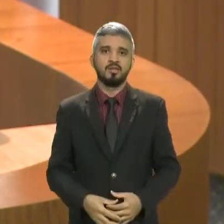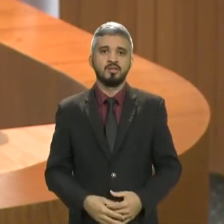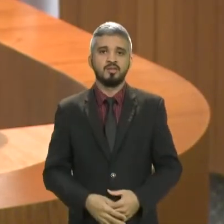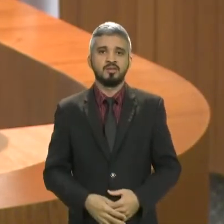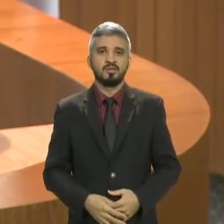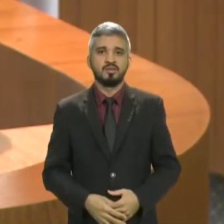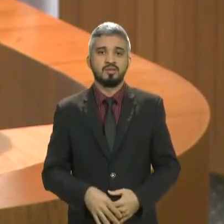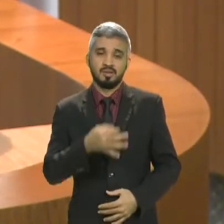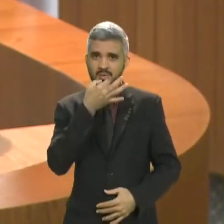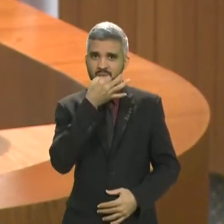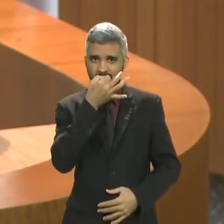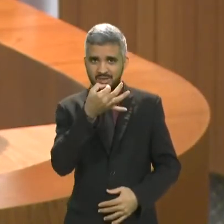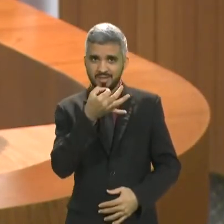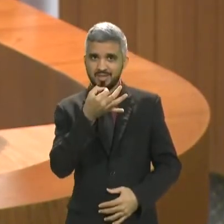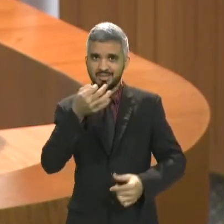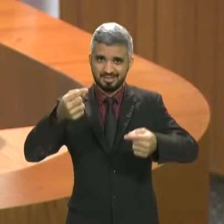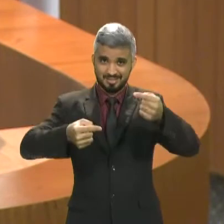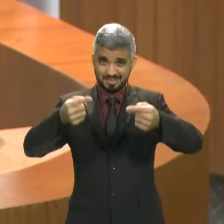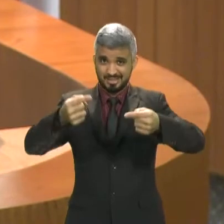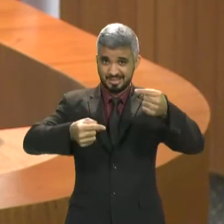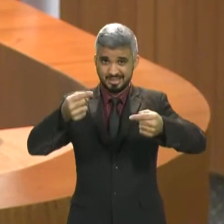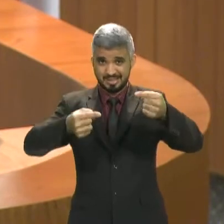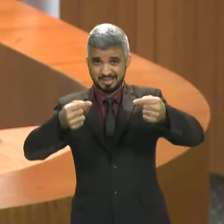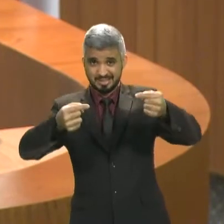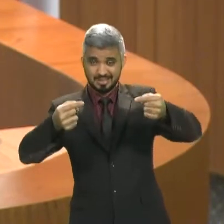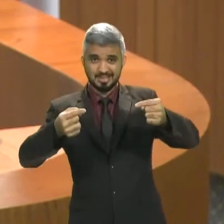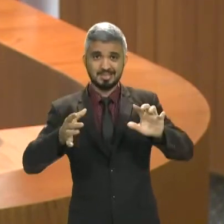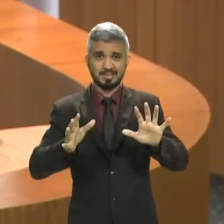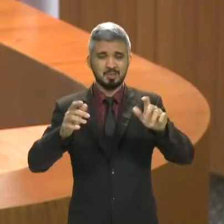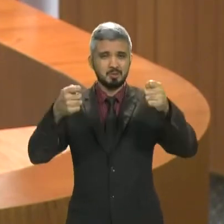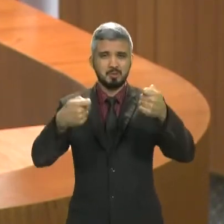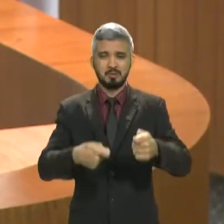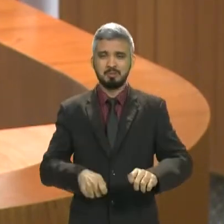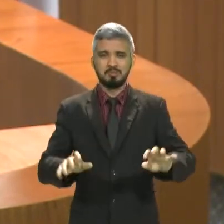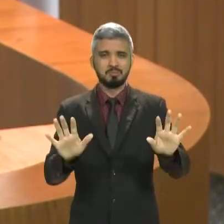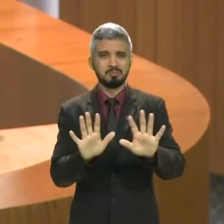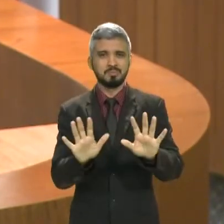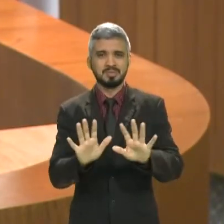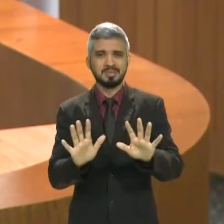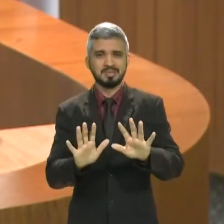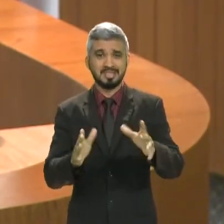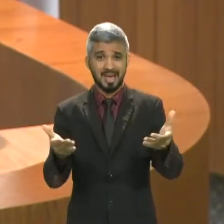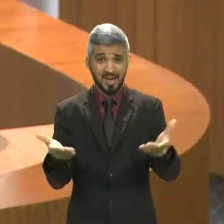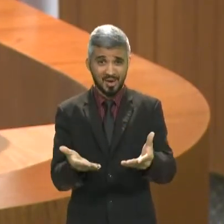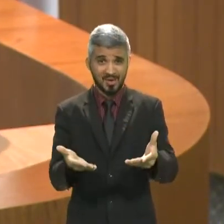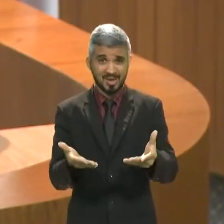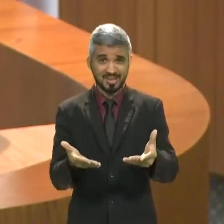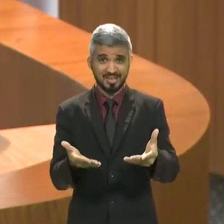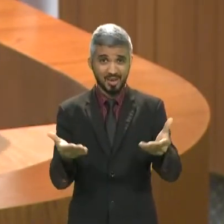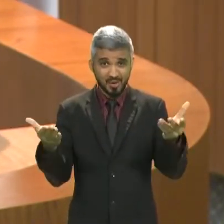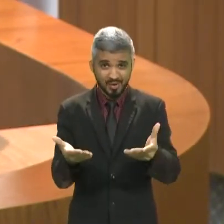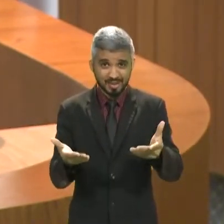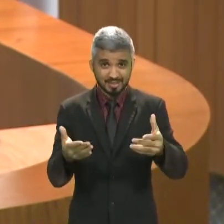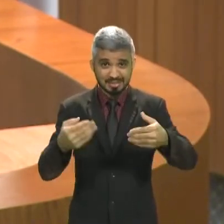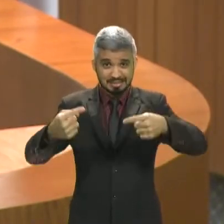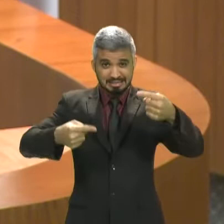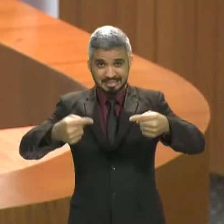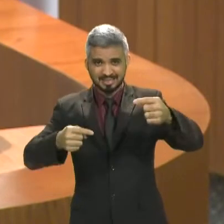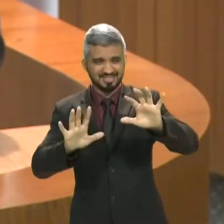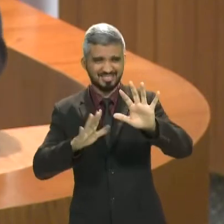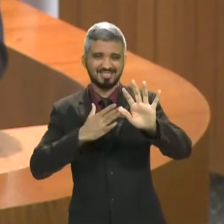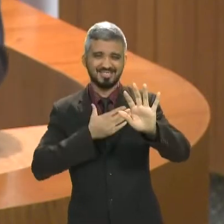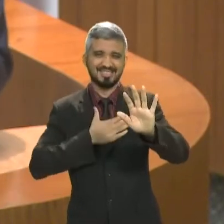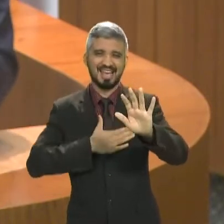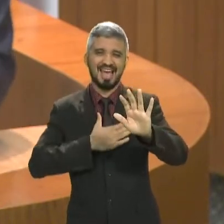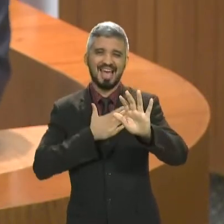eu acho que esse debate, ele não precisa ser agora, nesse momento. Até porque Vossa